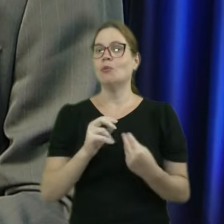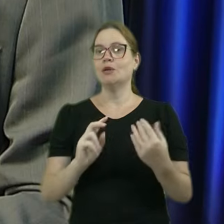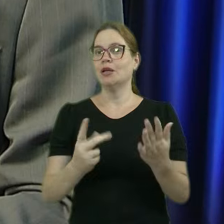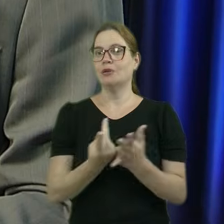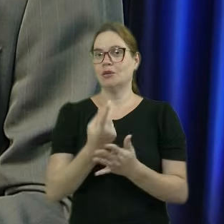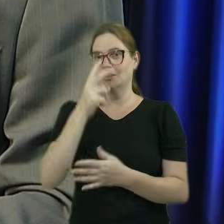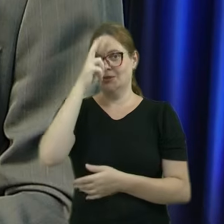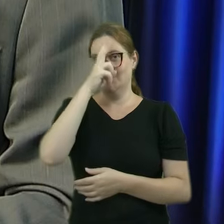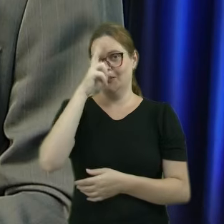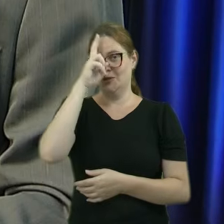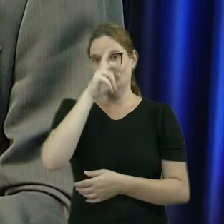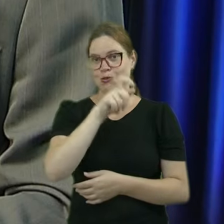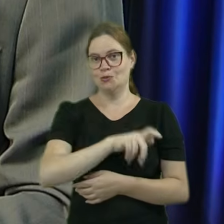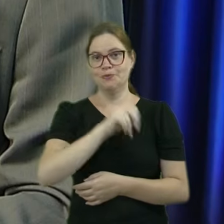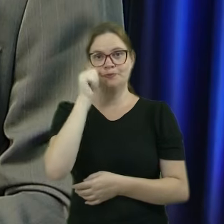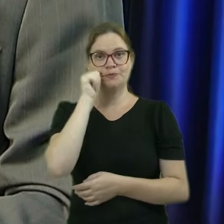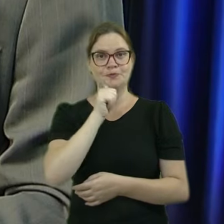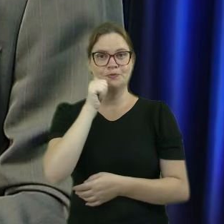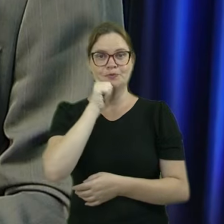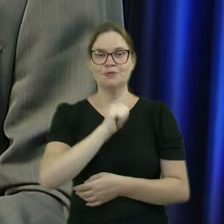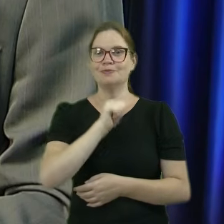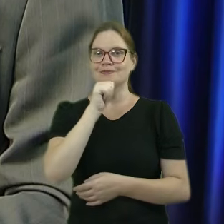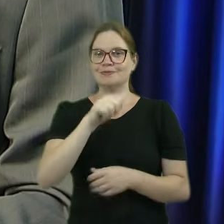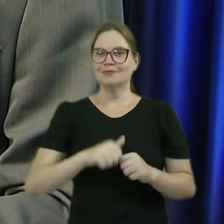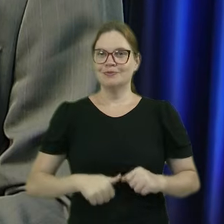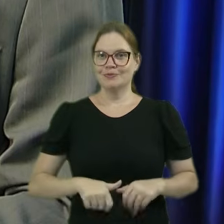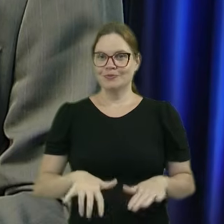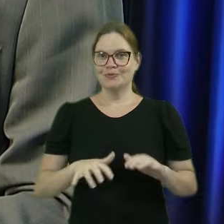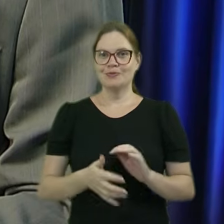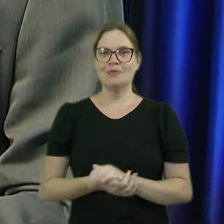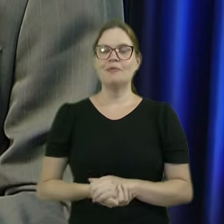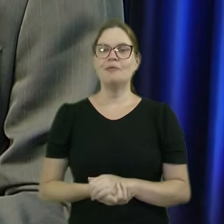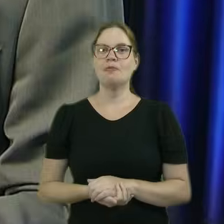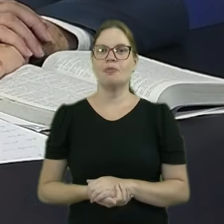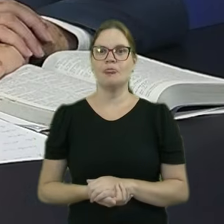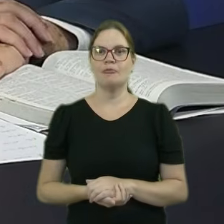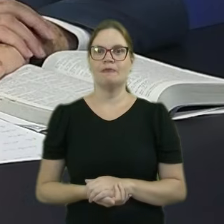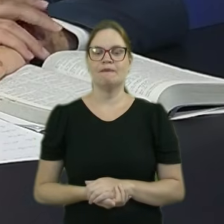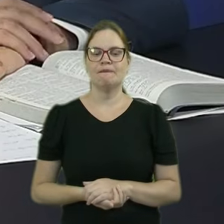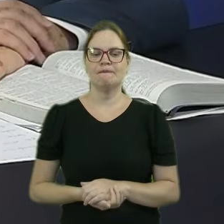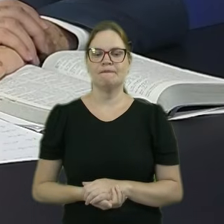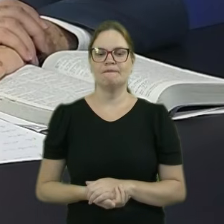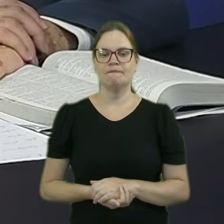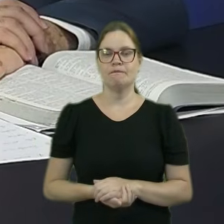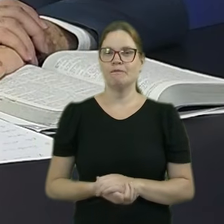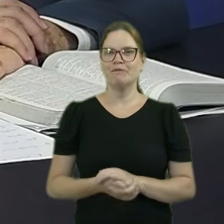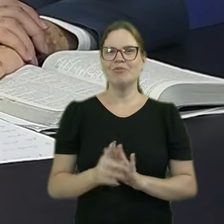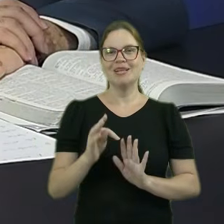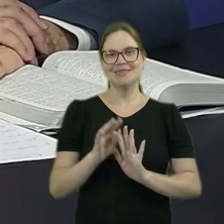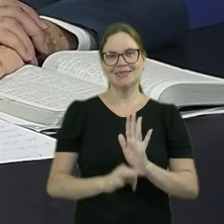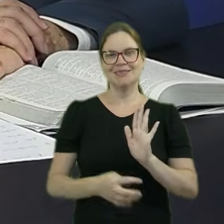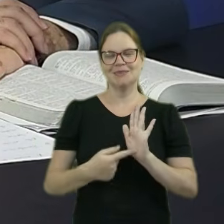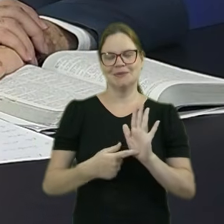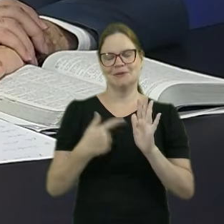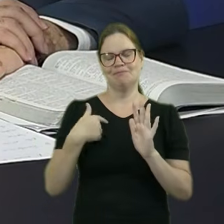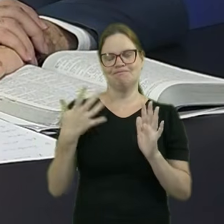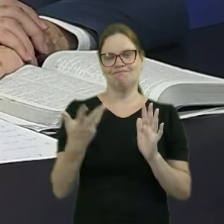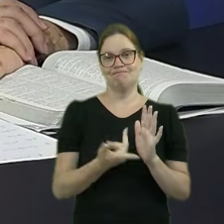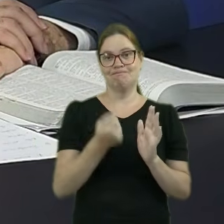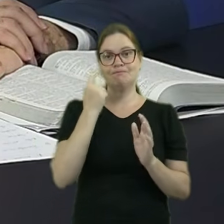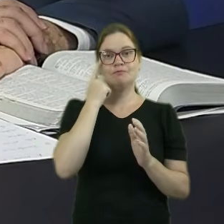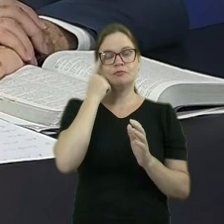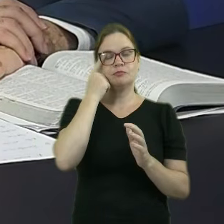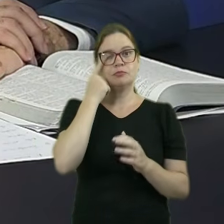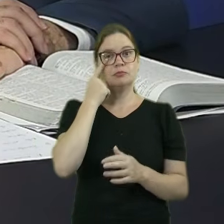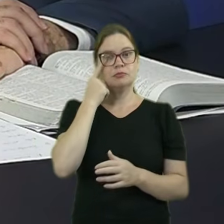história dessa mulher do fluxo de sangue. Glória a Deus. Esta passagem é maravilhosa porque